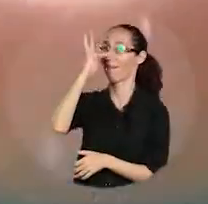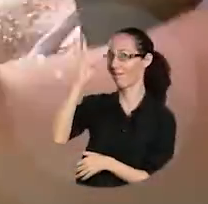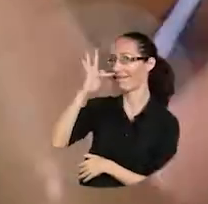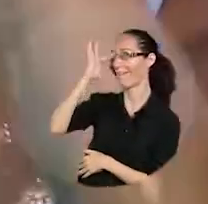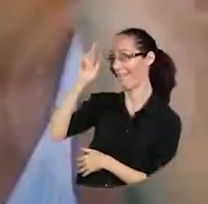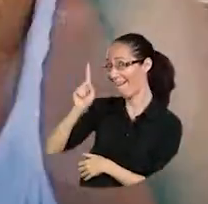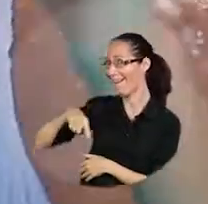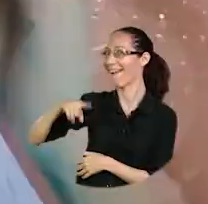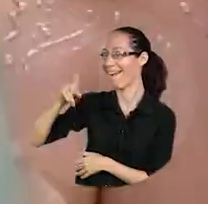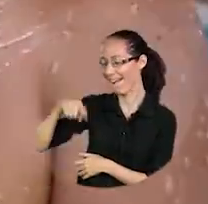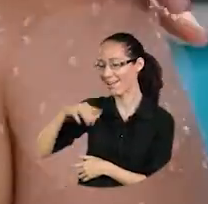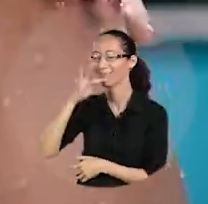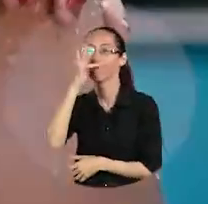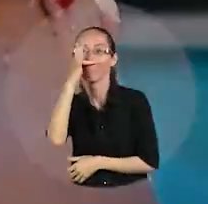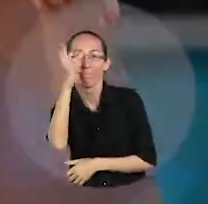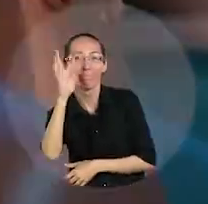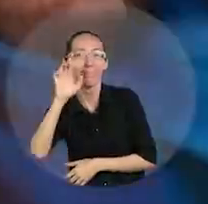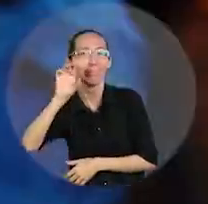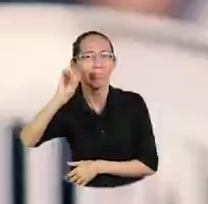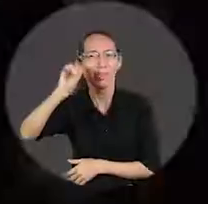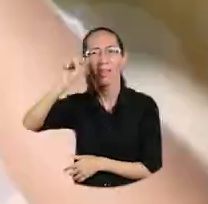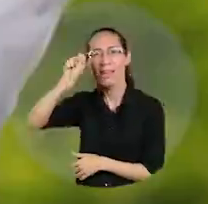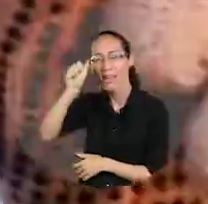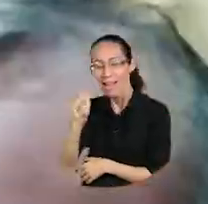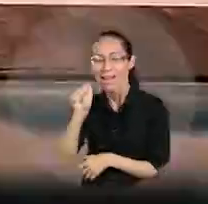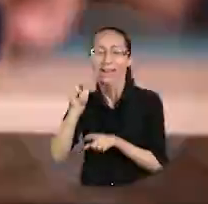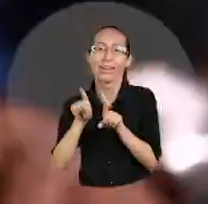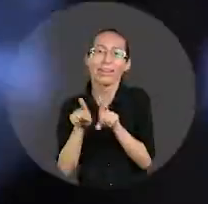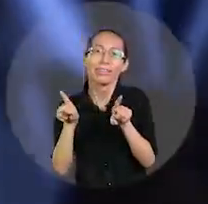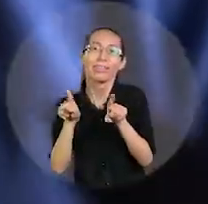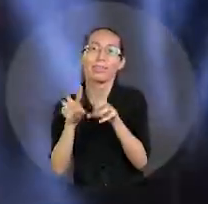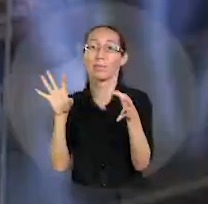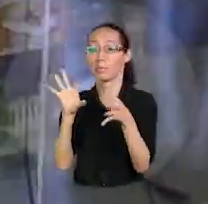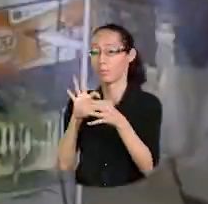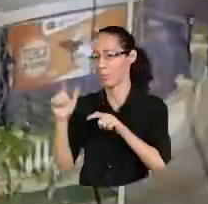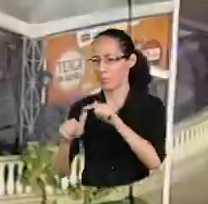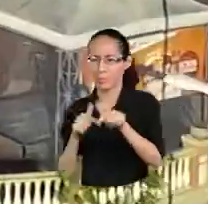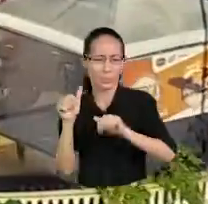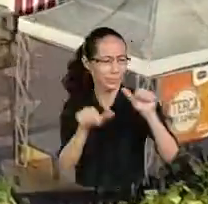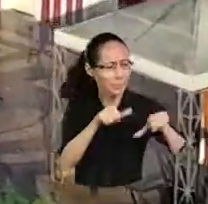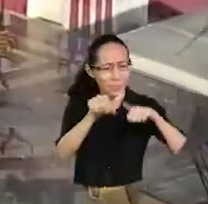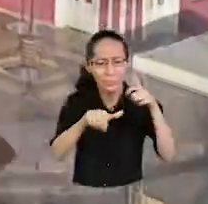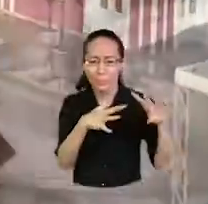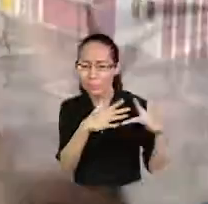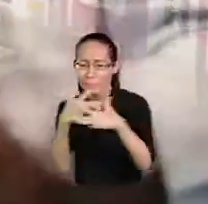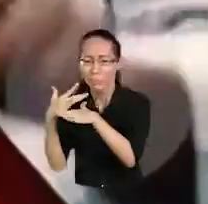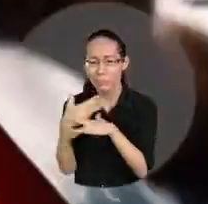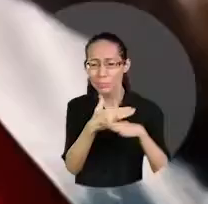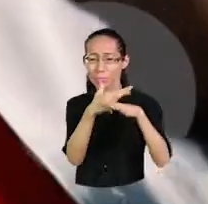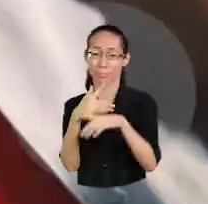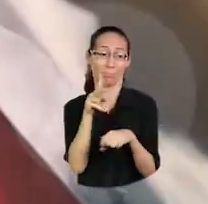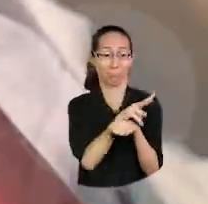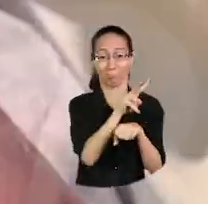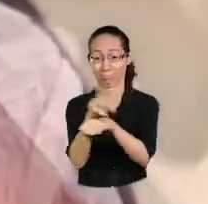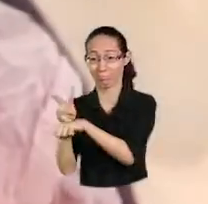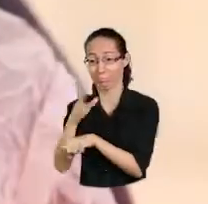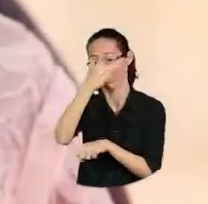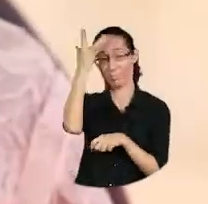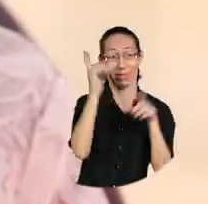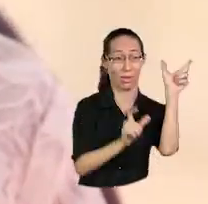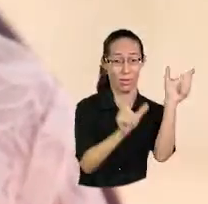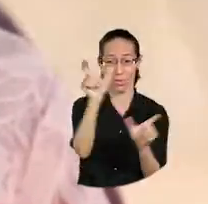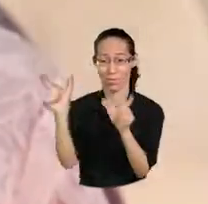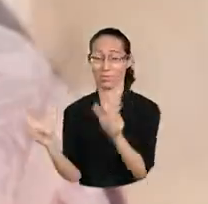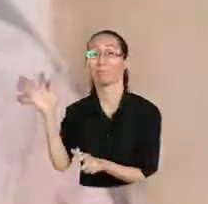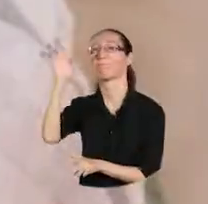Rosa, é a Rosa. O seu trabalho transformou essa cidade, ela cuida das pessoas de verdade, é